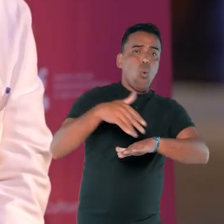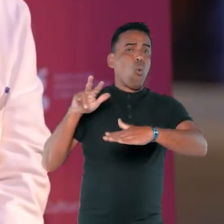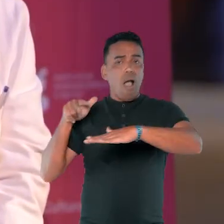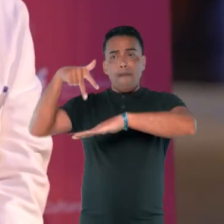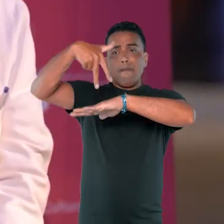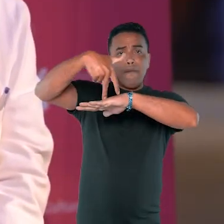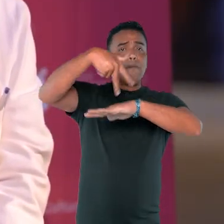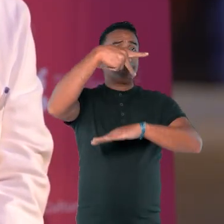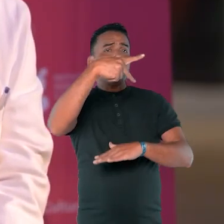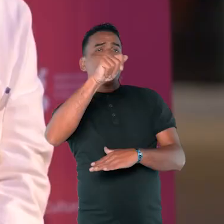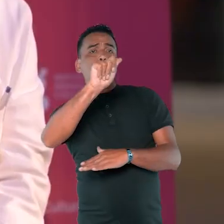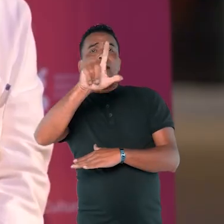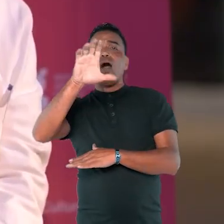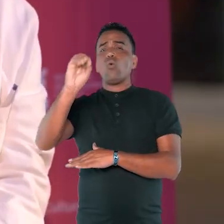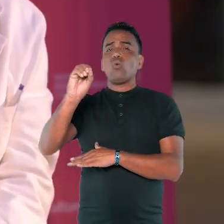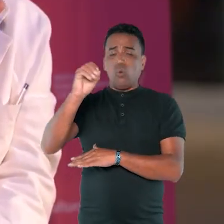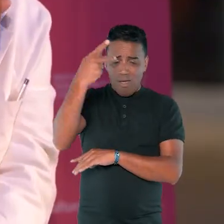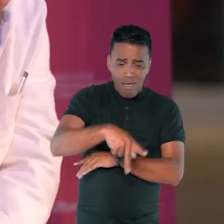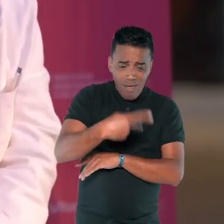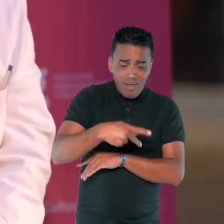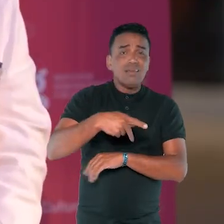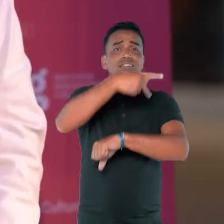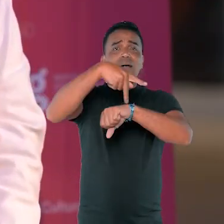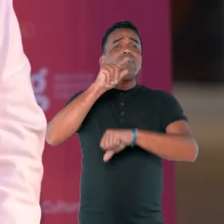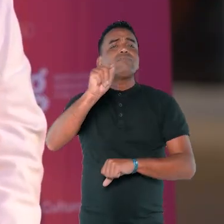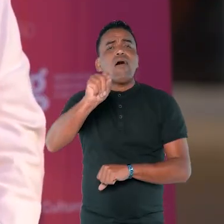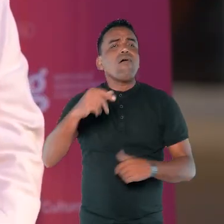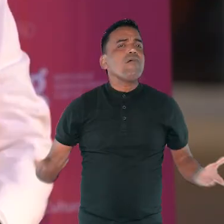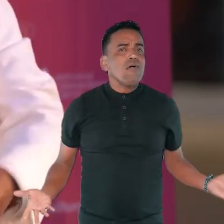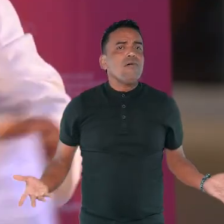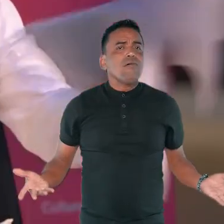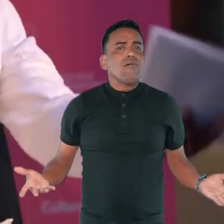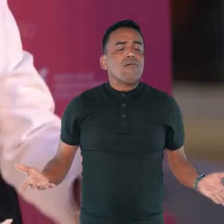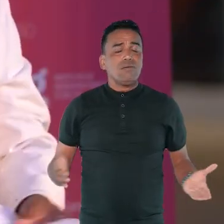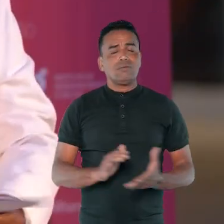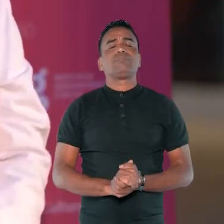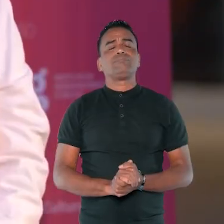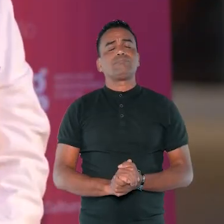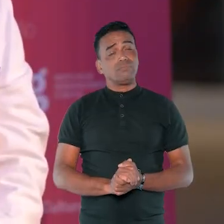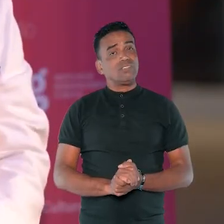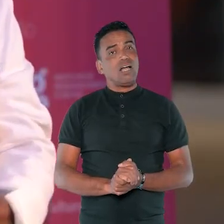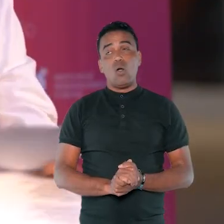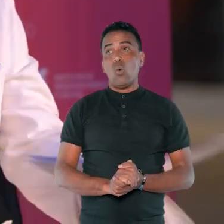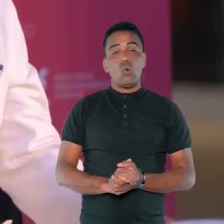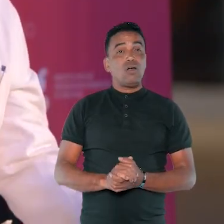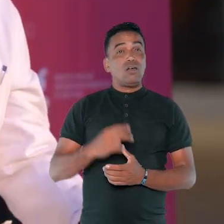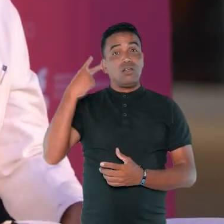lugares, sempre essa pergunta: que país é este? Este é o país em que, por exemplo, há 2, 3